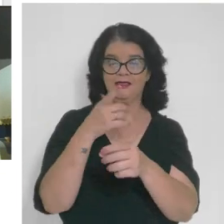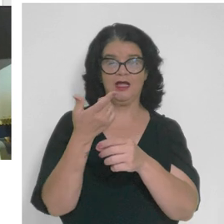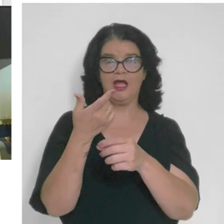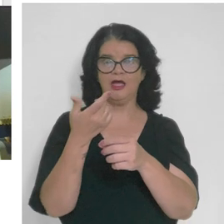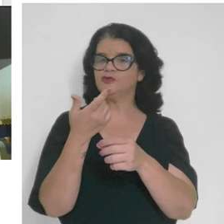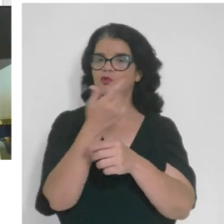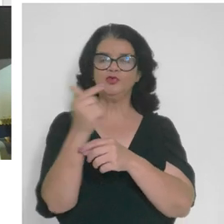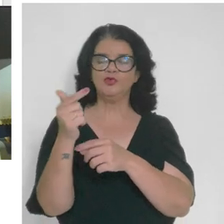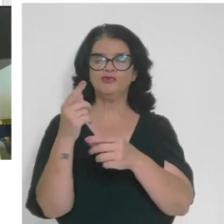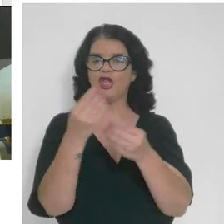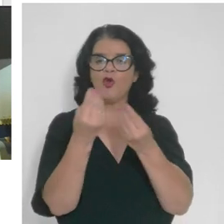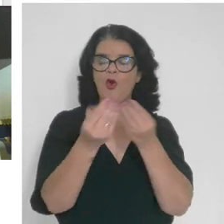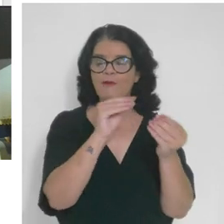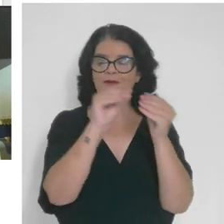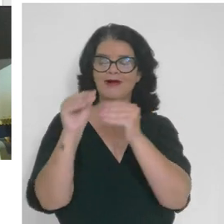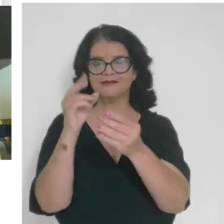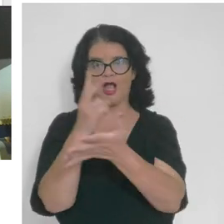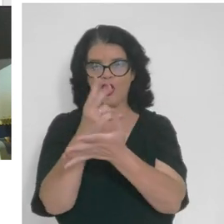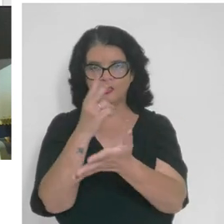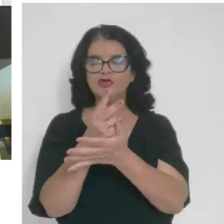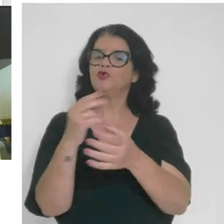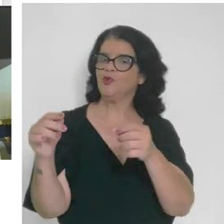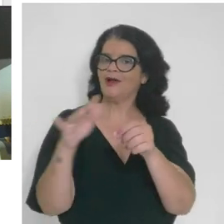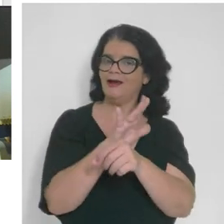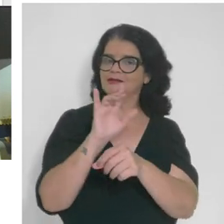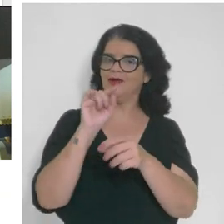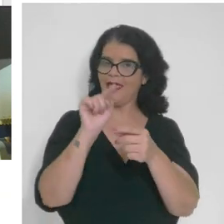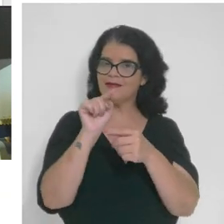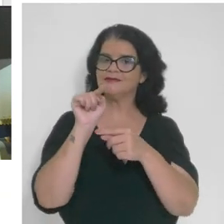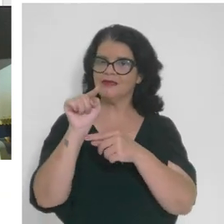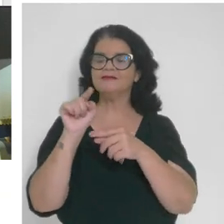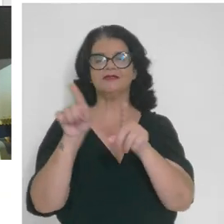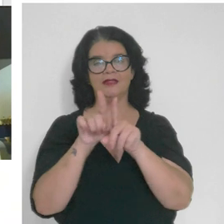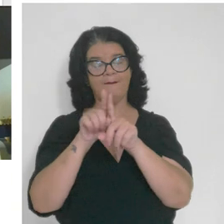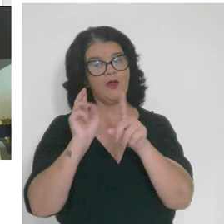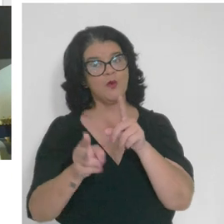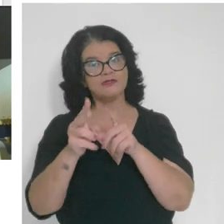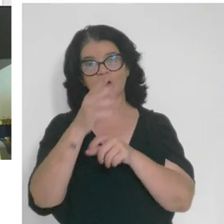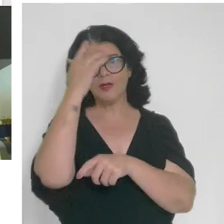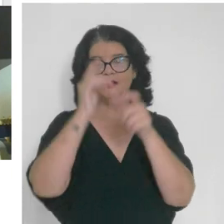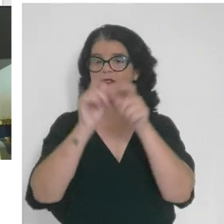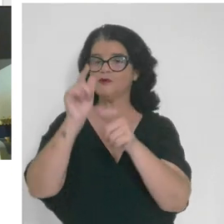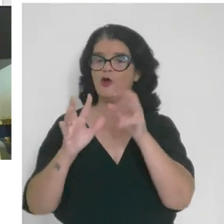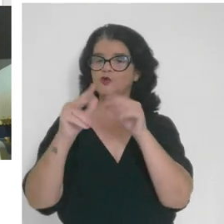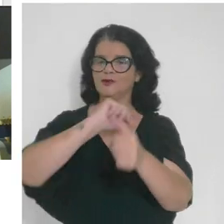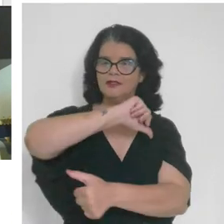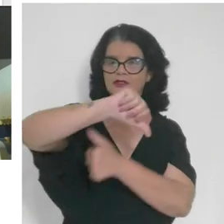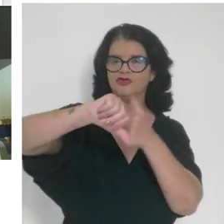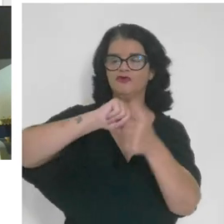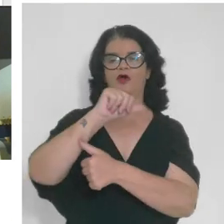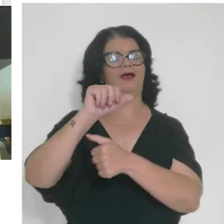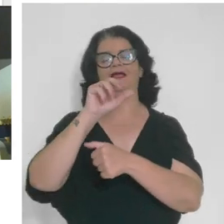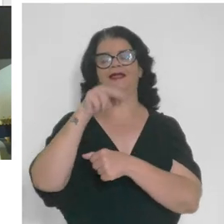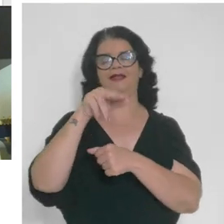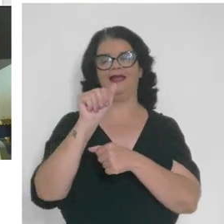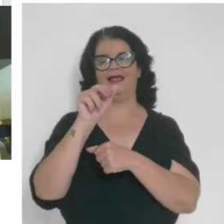como não tem como passar para esse, continua carregado. Esse também e esse também. Consequentemente, pessoal, toda transformação de NAD e